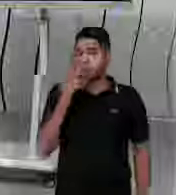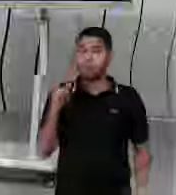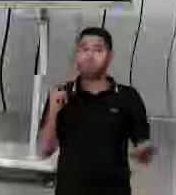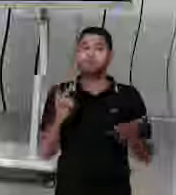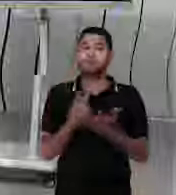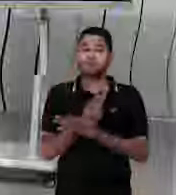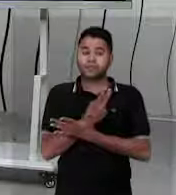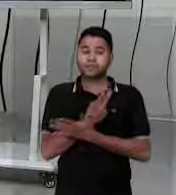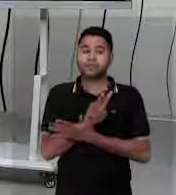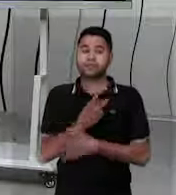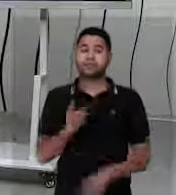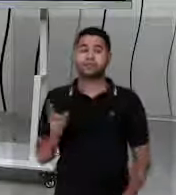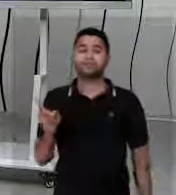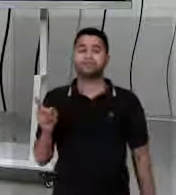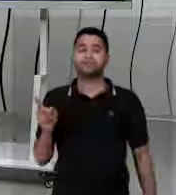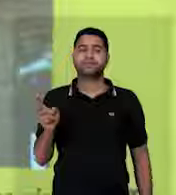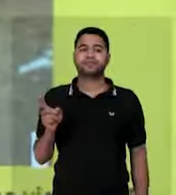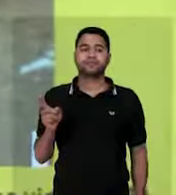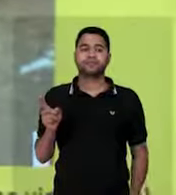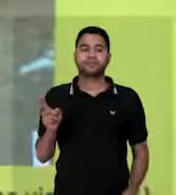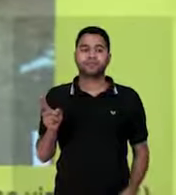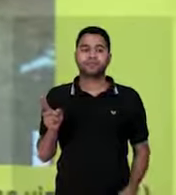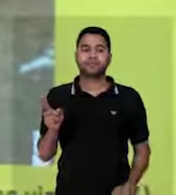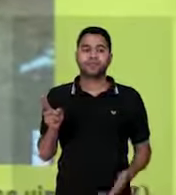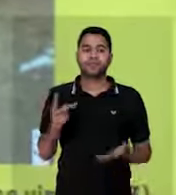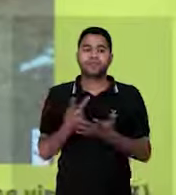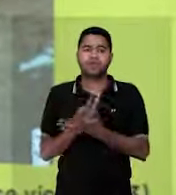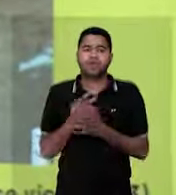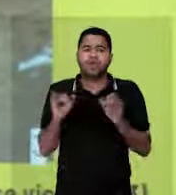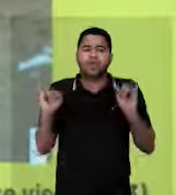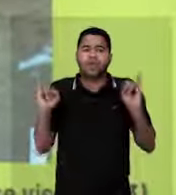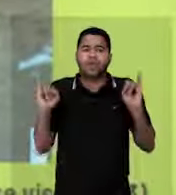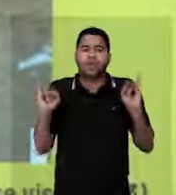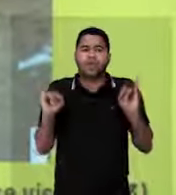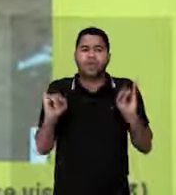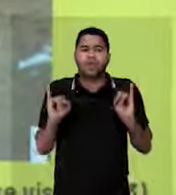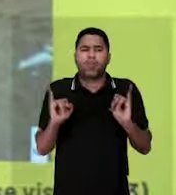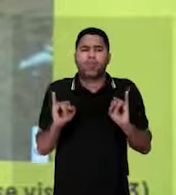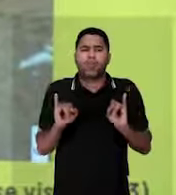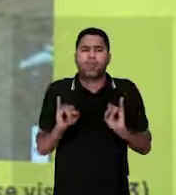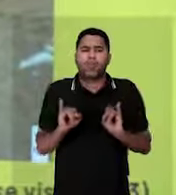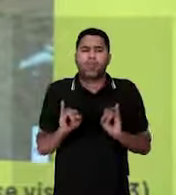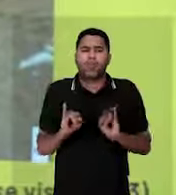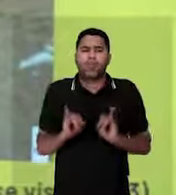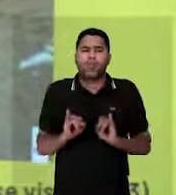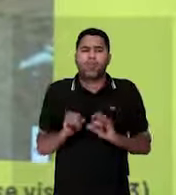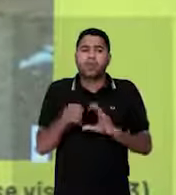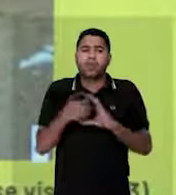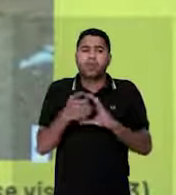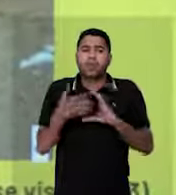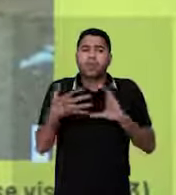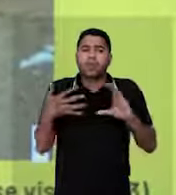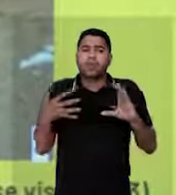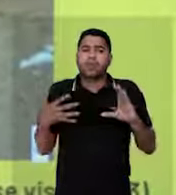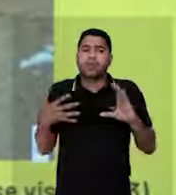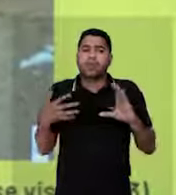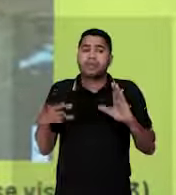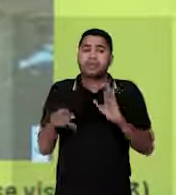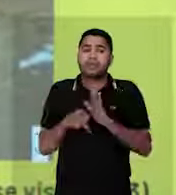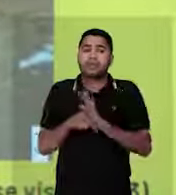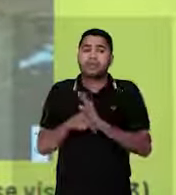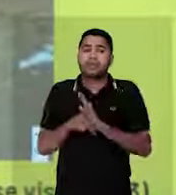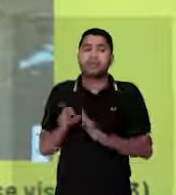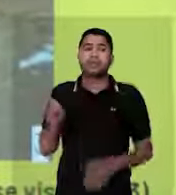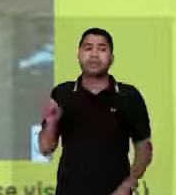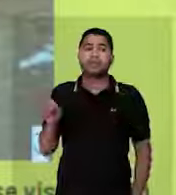acomete também o cão, vai causar o emagrecimento do cão e uma característica bem exclusiva de